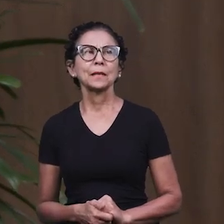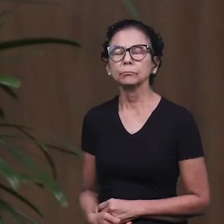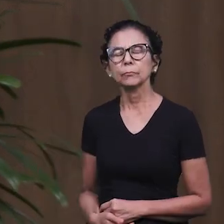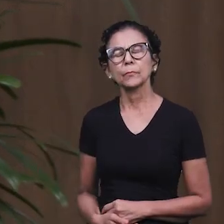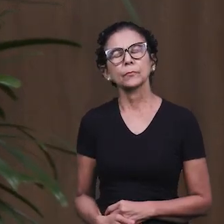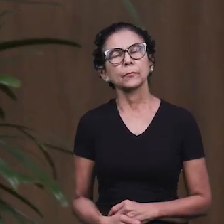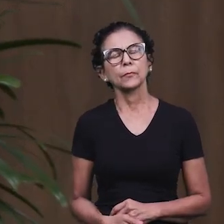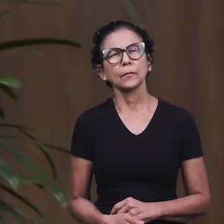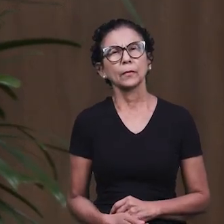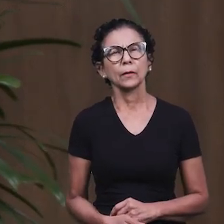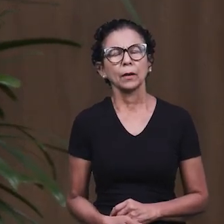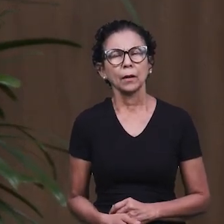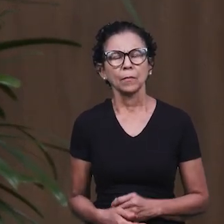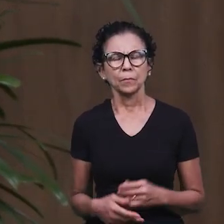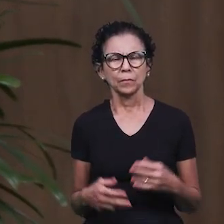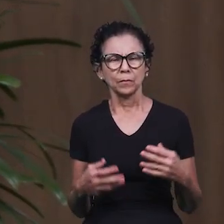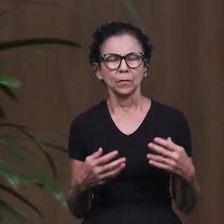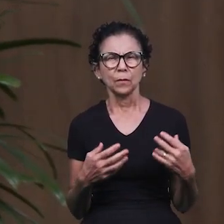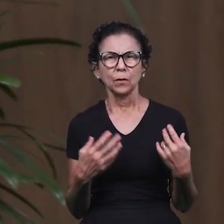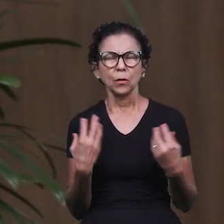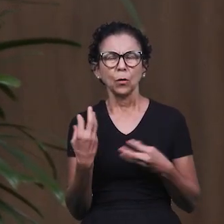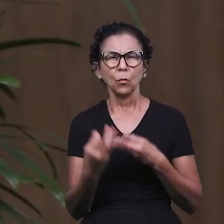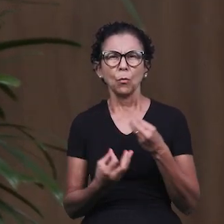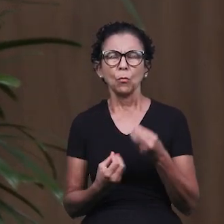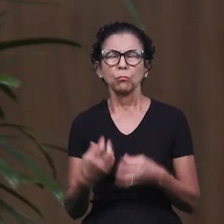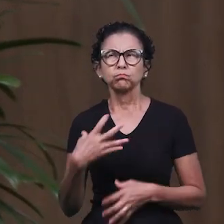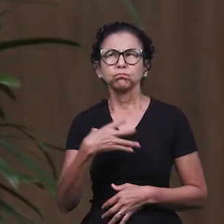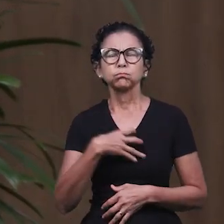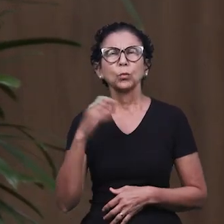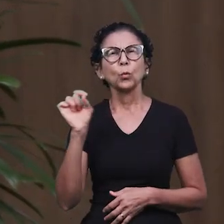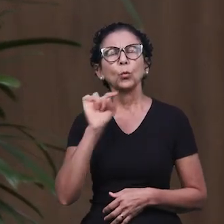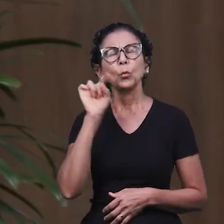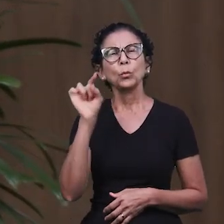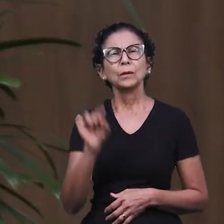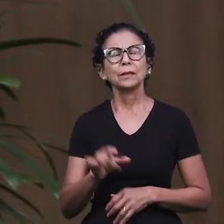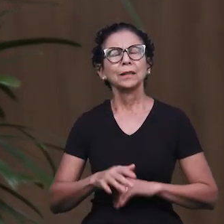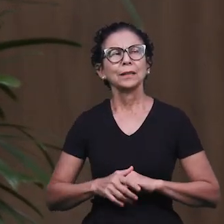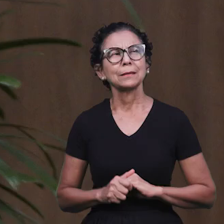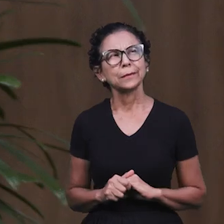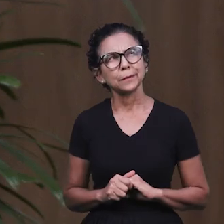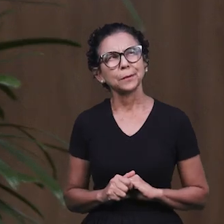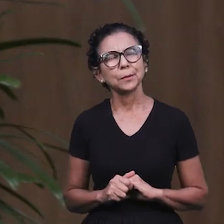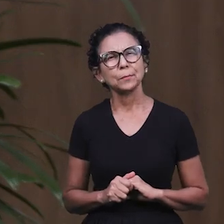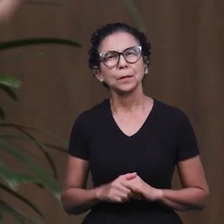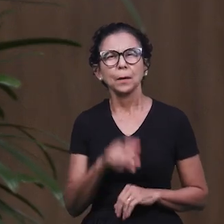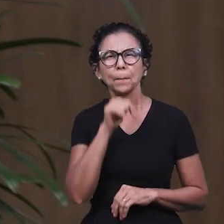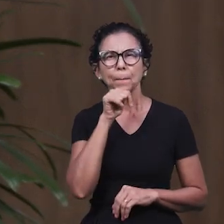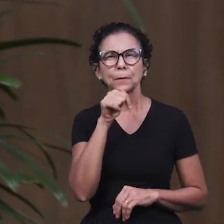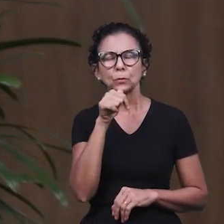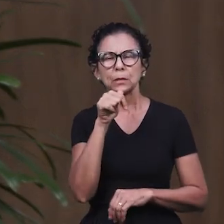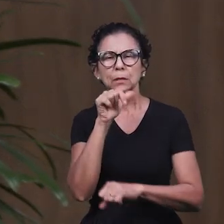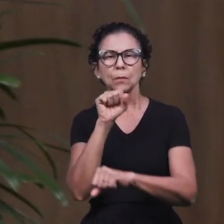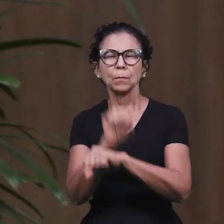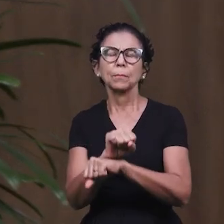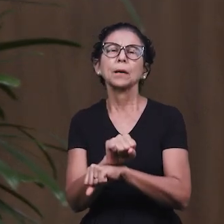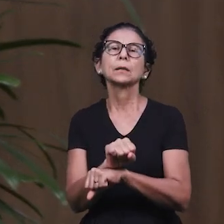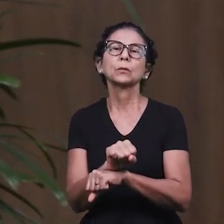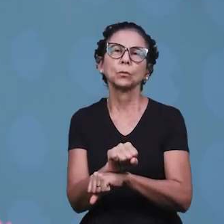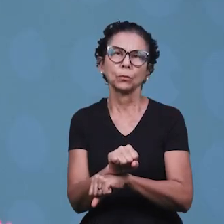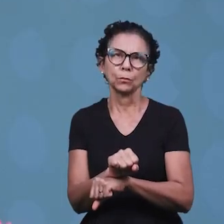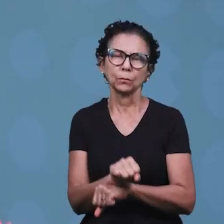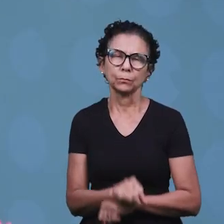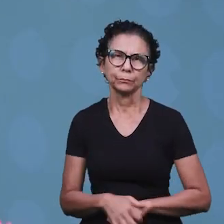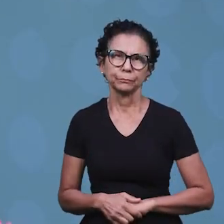a menopausa, o climatério, ou quando eu sei que preciso repor, que sintomas? Então você vai falar um pouco para a gente sobre tudo